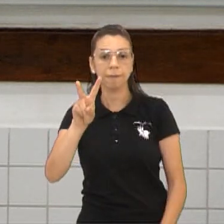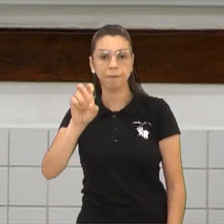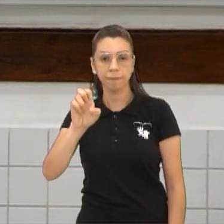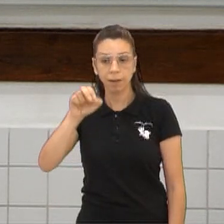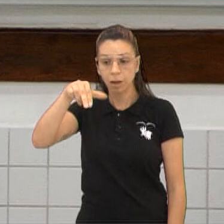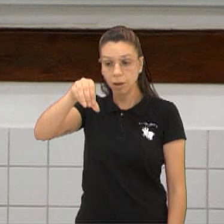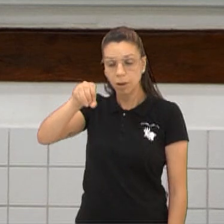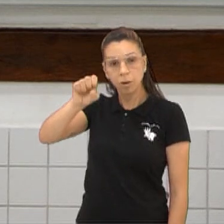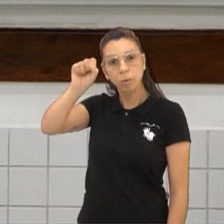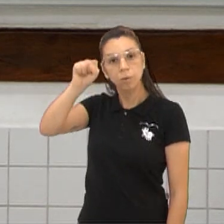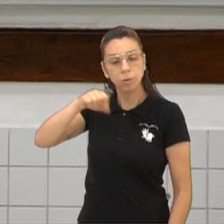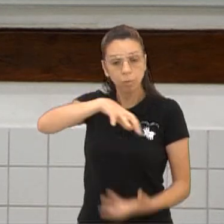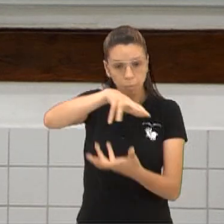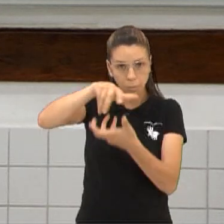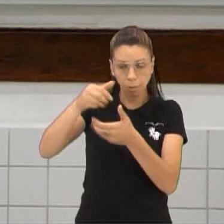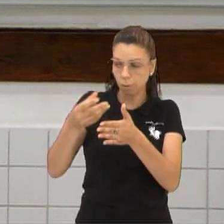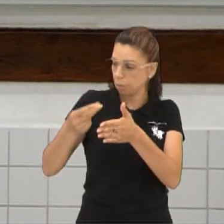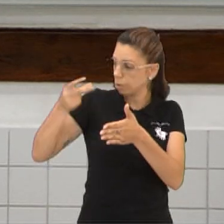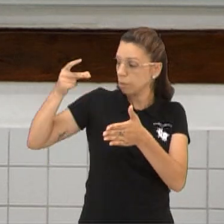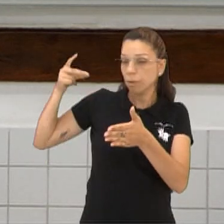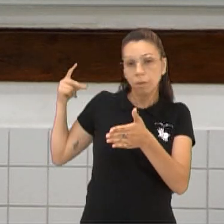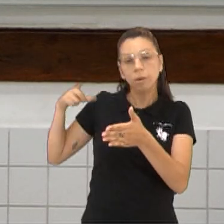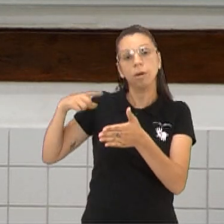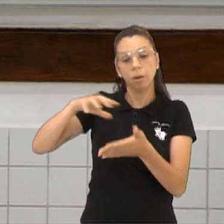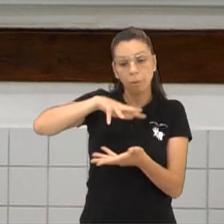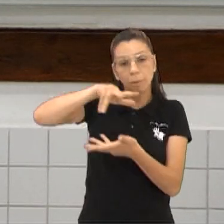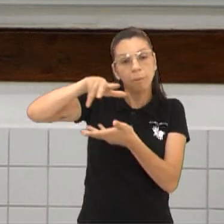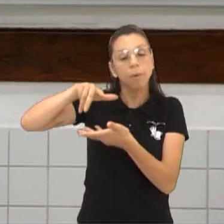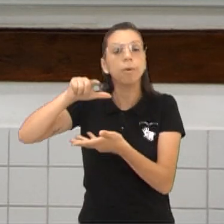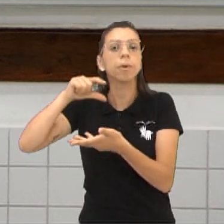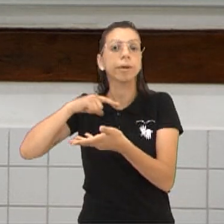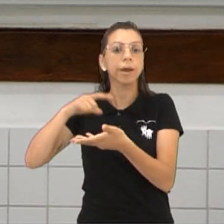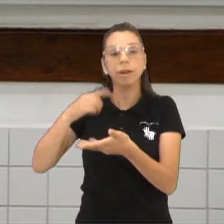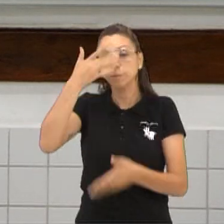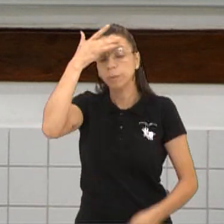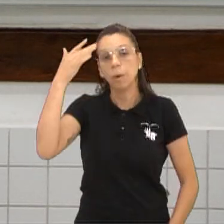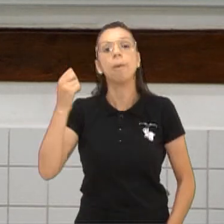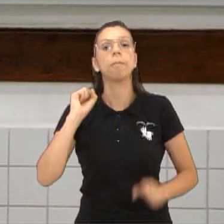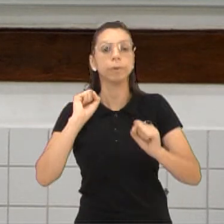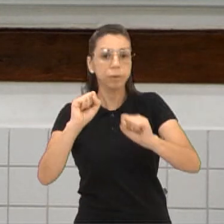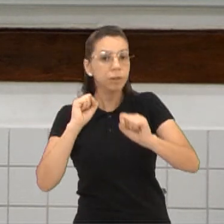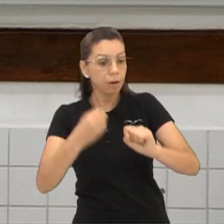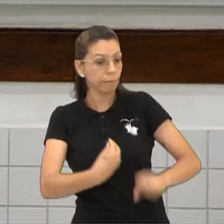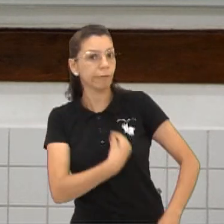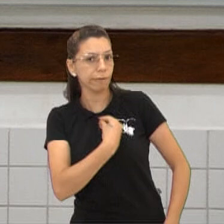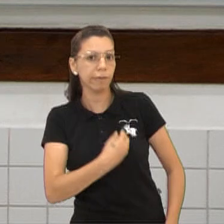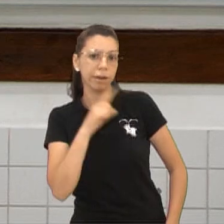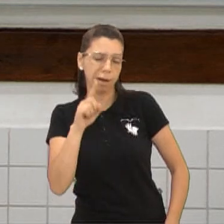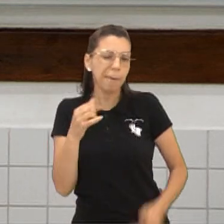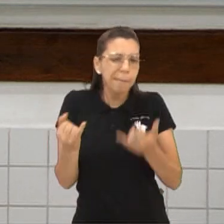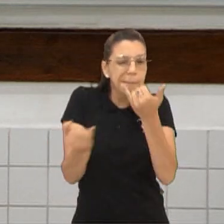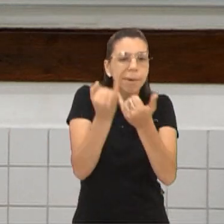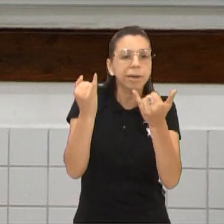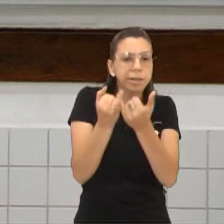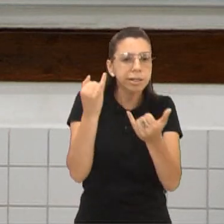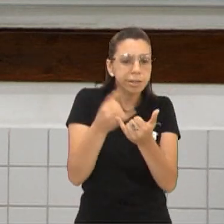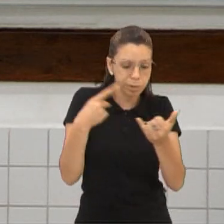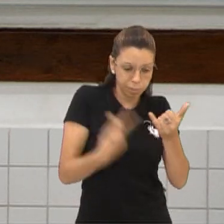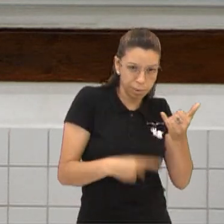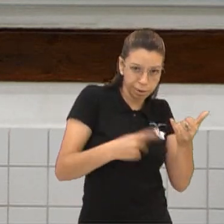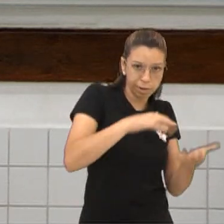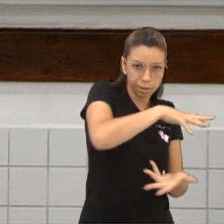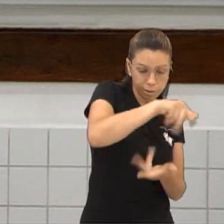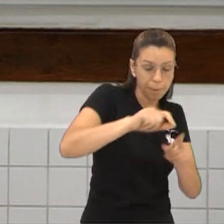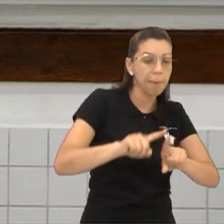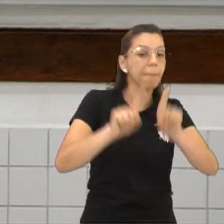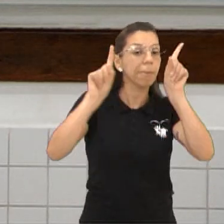planeta Vênus, ele era um planeta relativamente habitável, muito parecido com o planeta Terra. Só que aconteceu